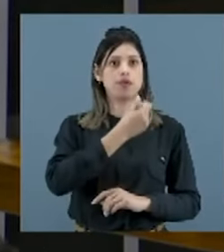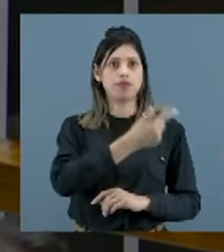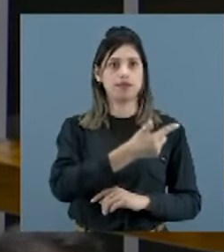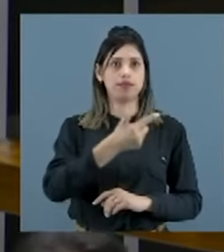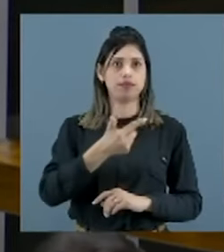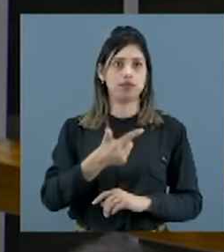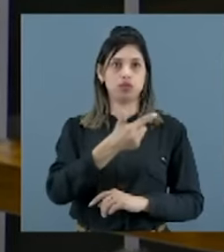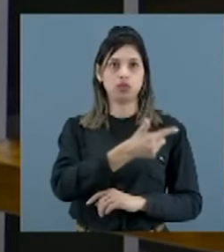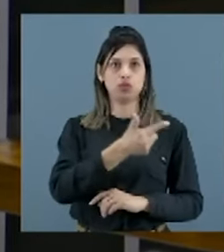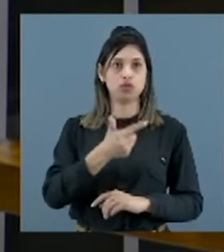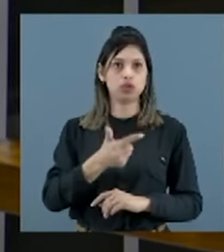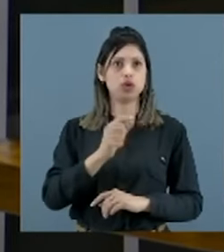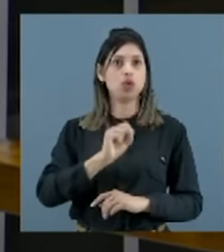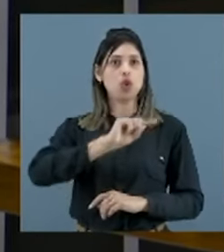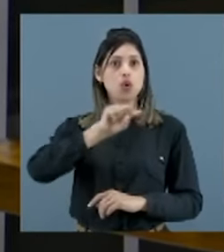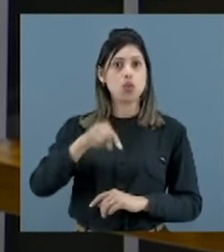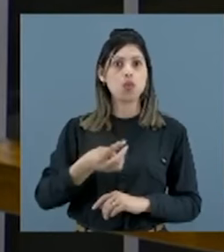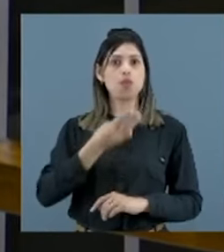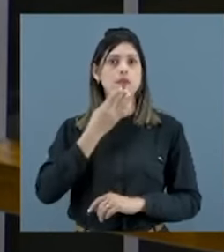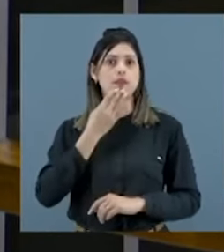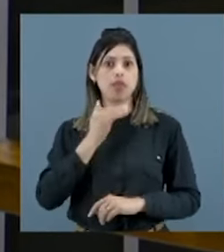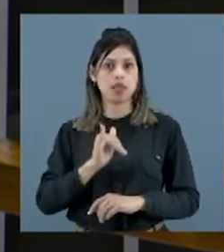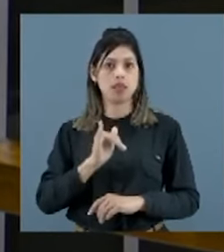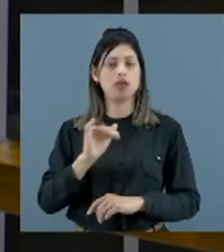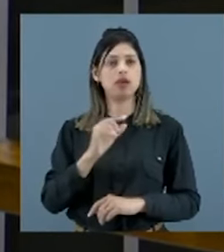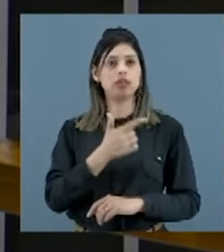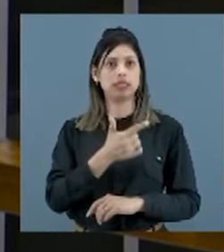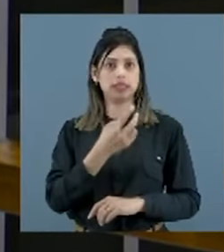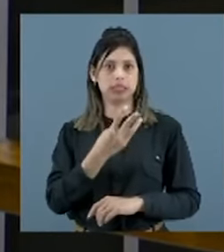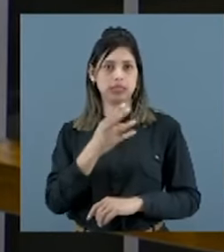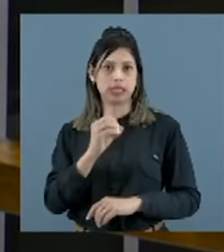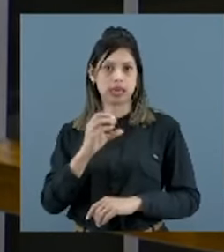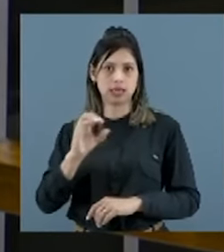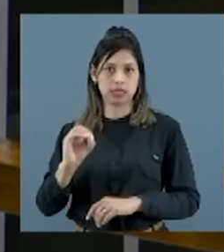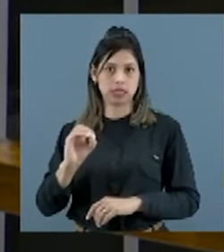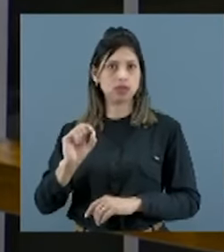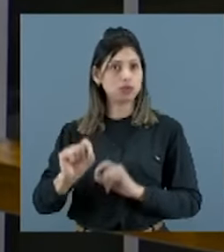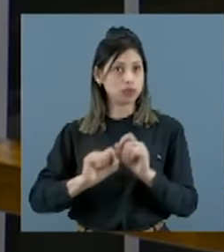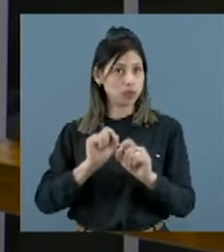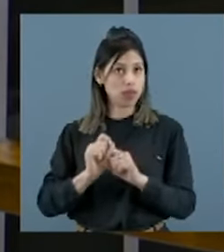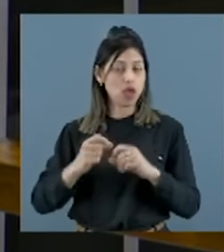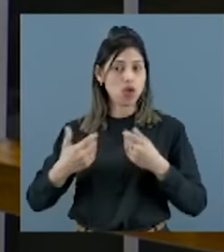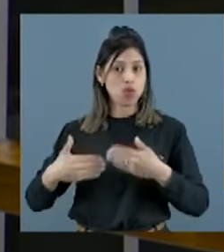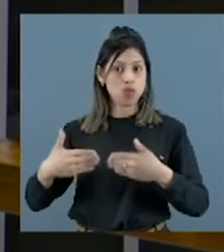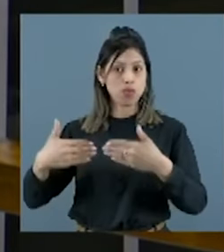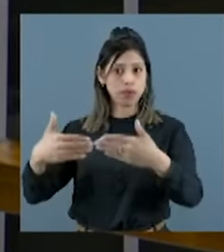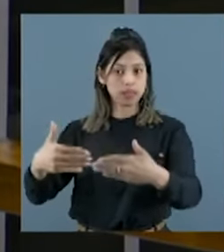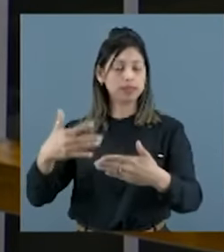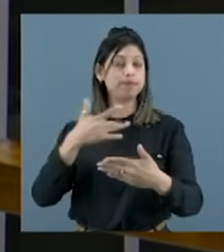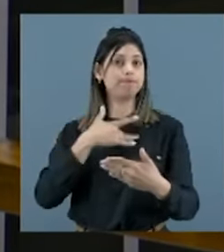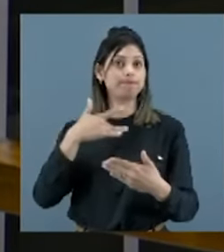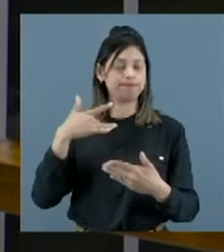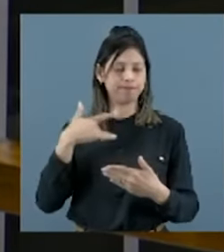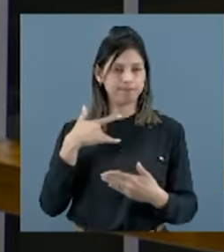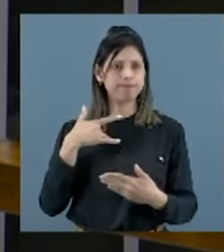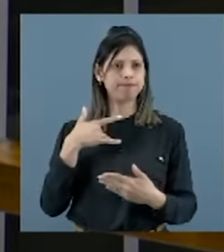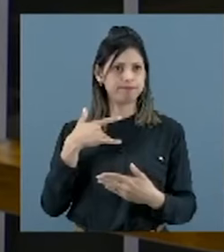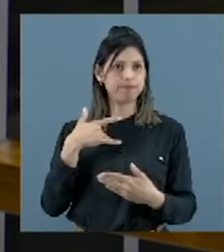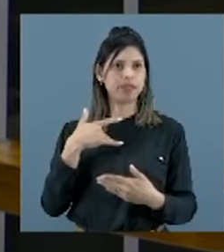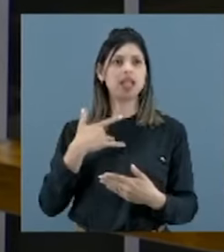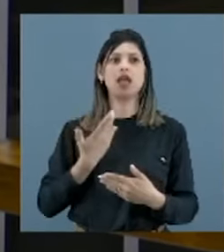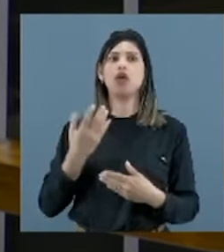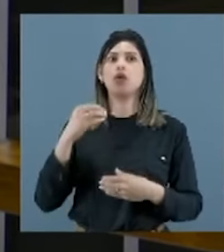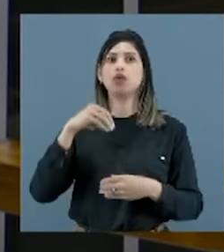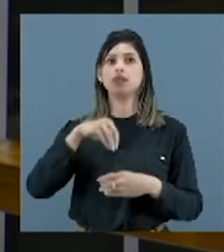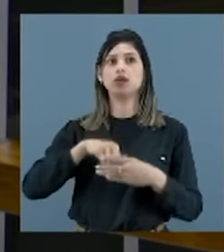de 1 bilhão e 300 milhões, sendo que no Ministério da Saúde, para a saúde pública, nos